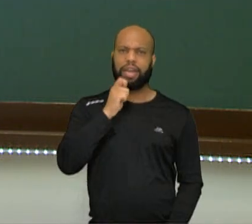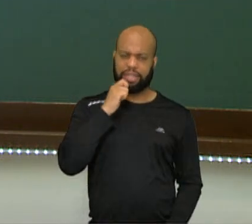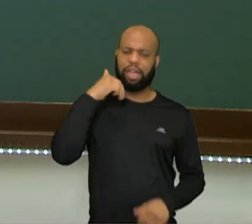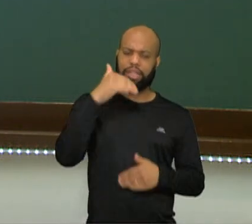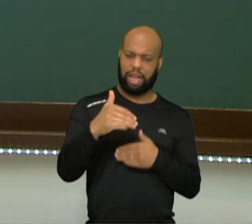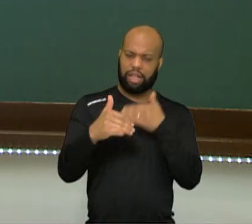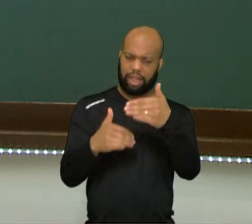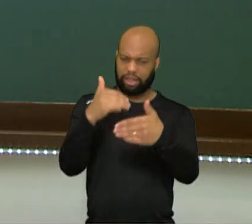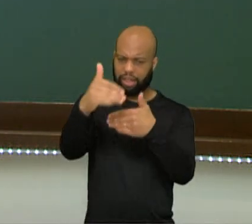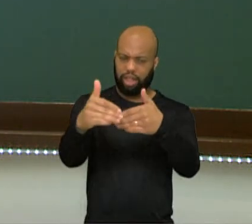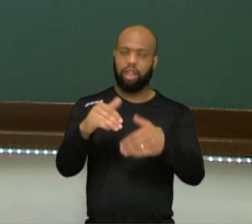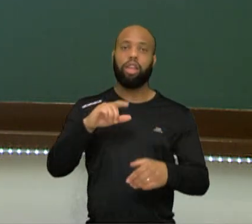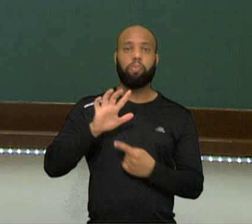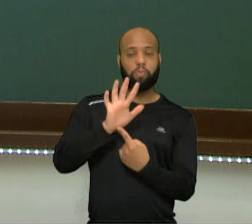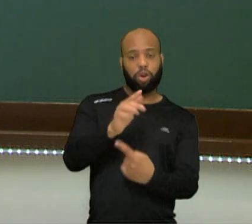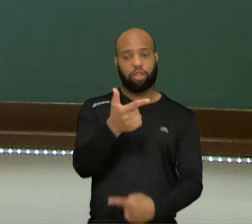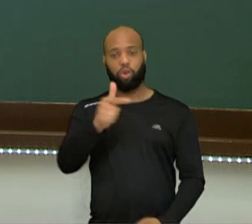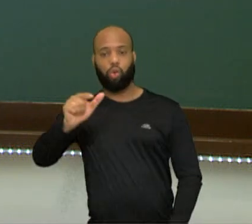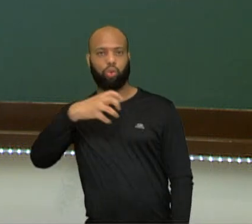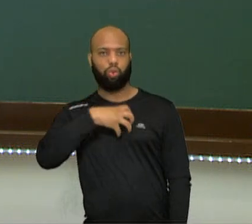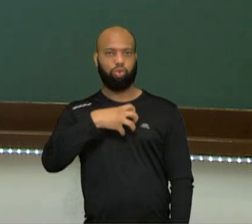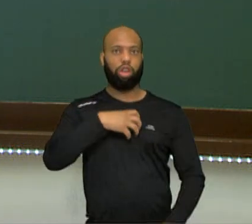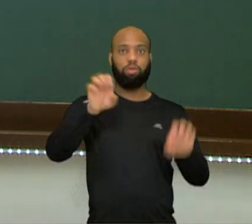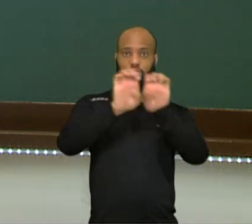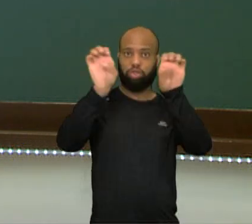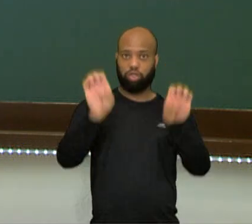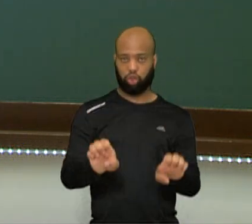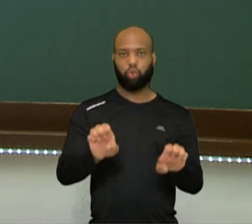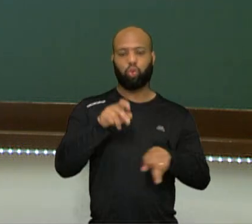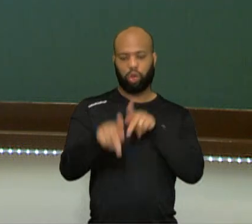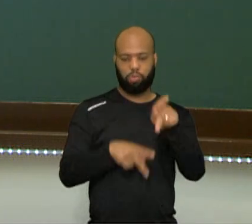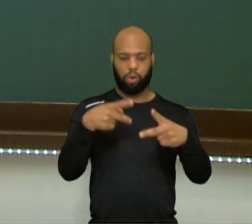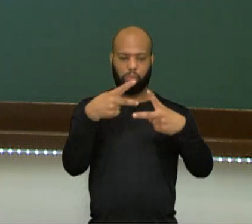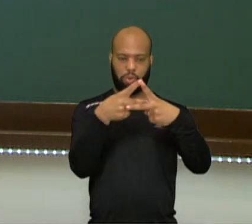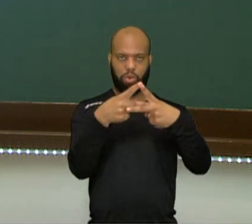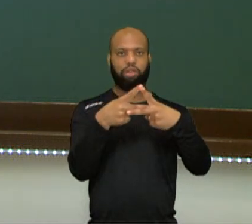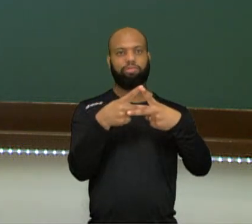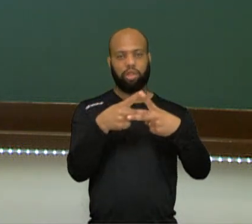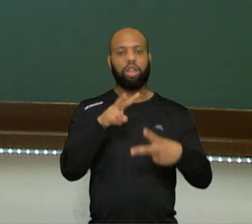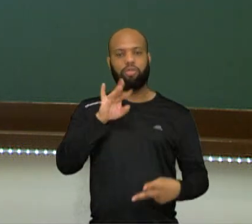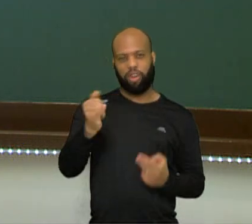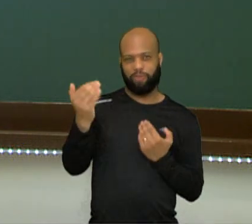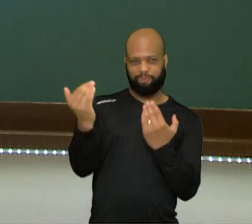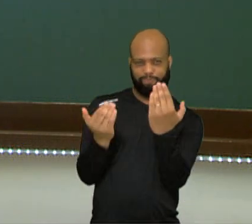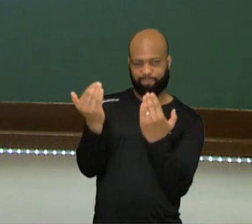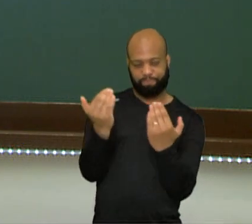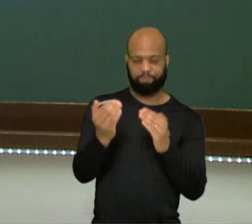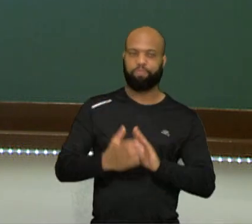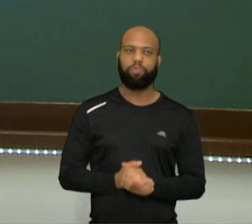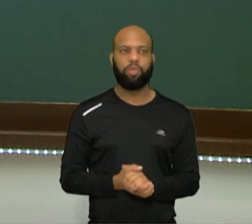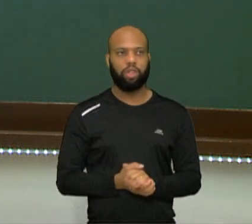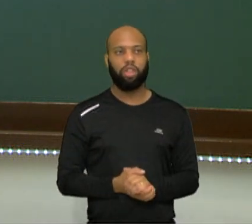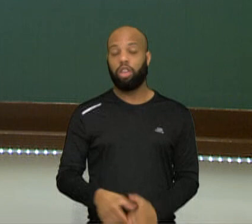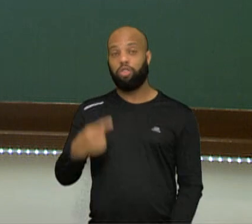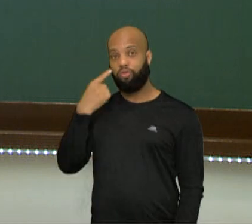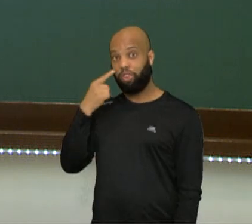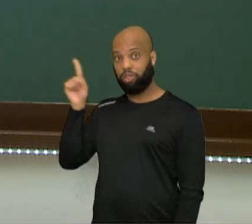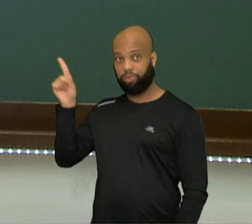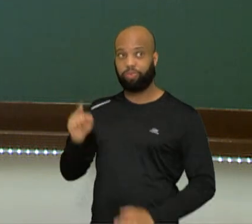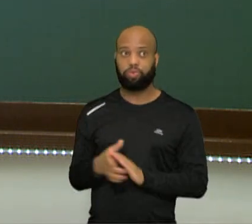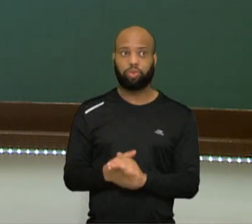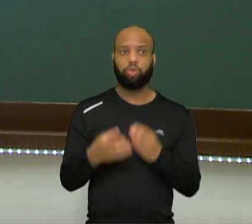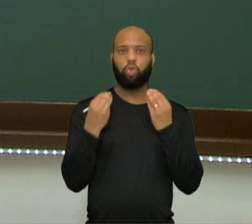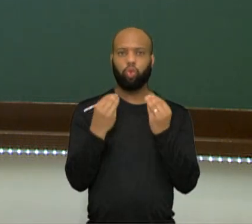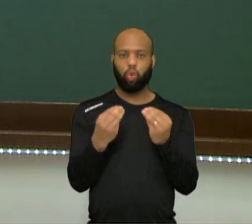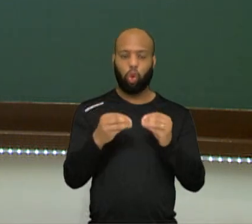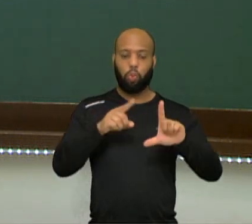desenvolvimento apresentam outras formas das suas pirâmides e aí vamos estabelecer algumas comparações. Primeiro nós temos que pensar como